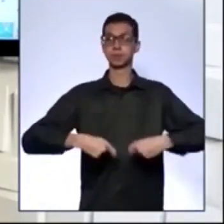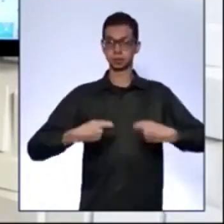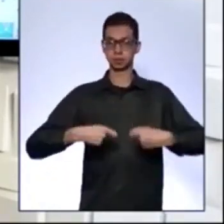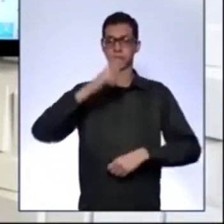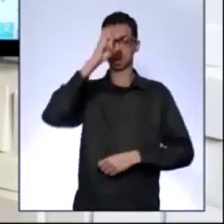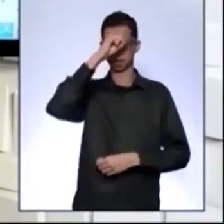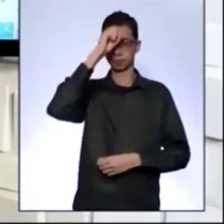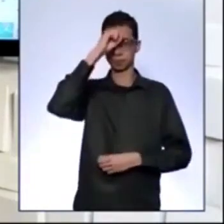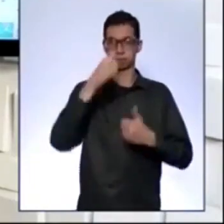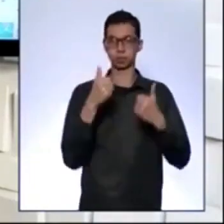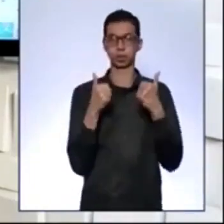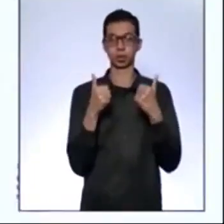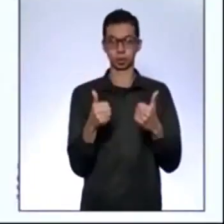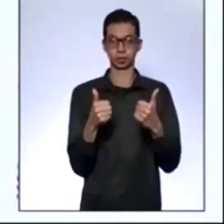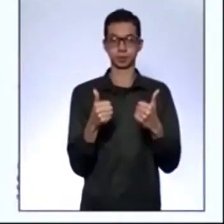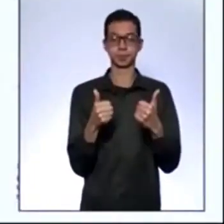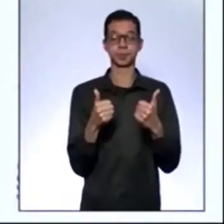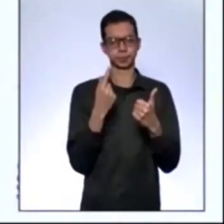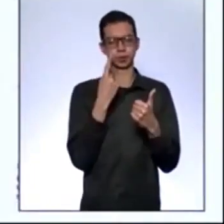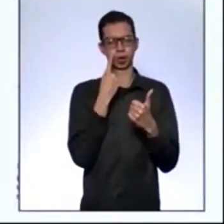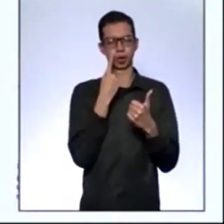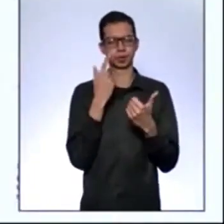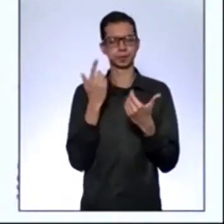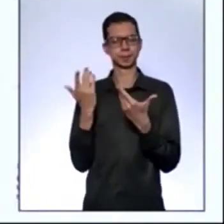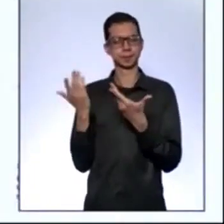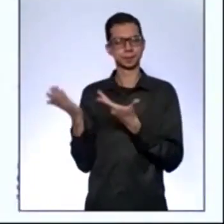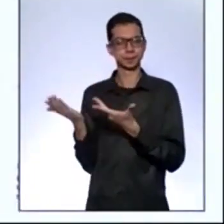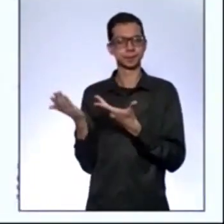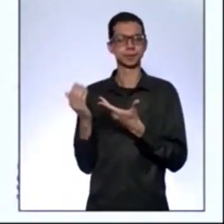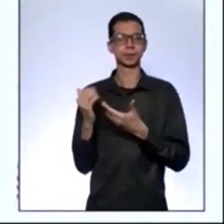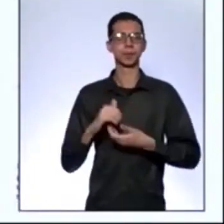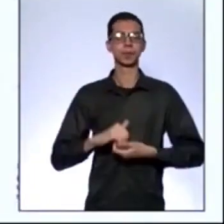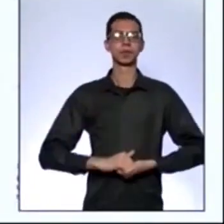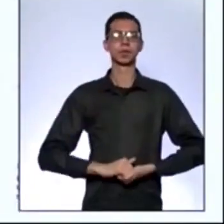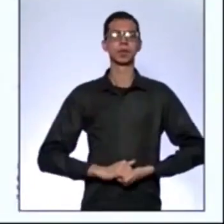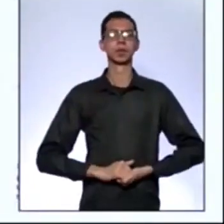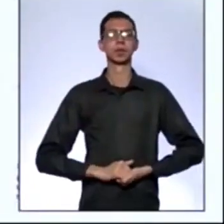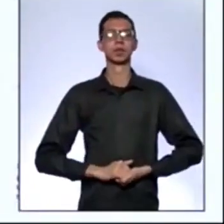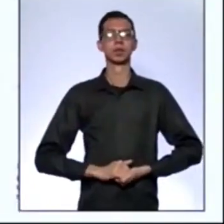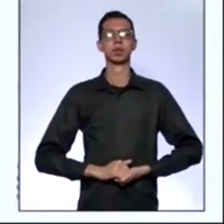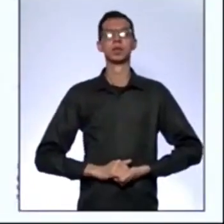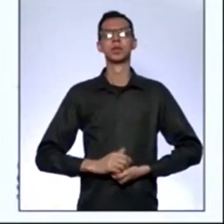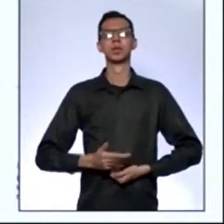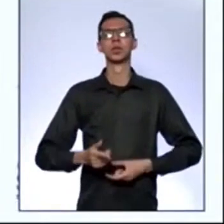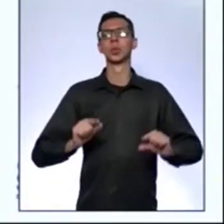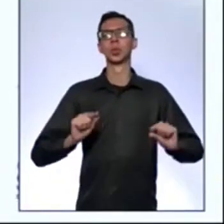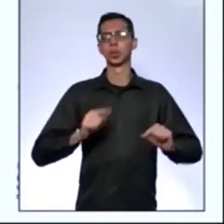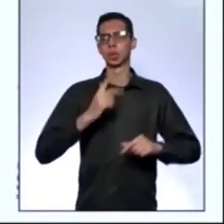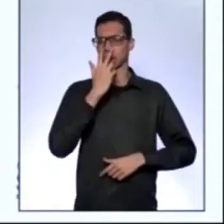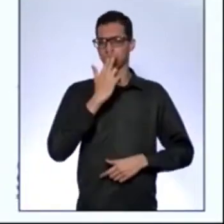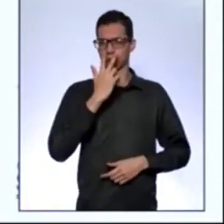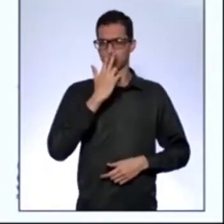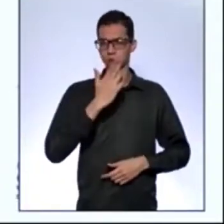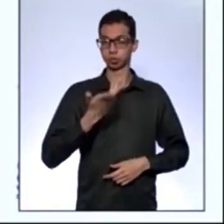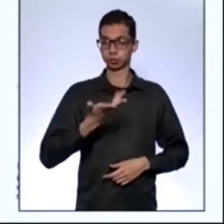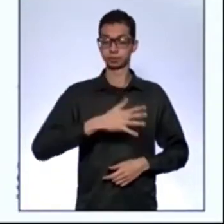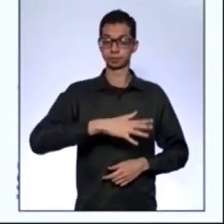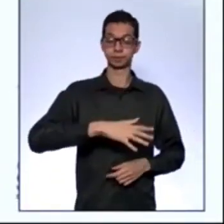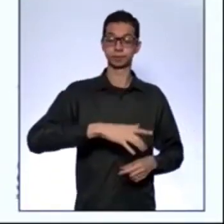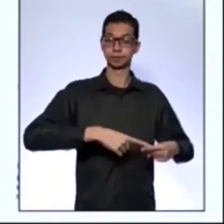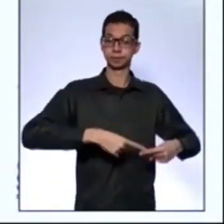tudo bem Admito que certo tanque contenha 9000l